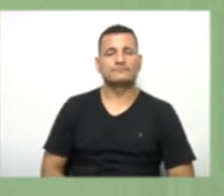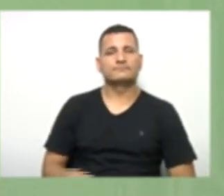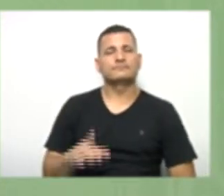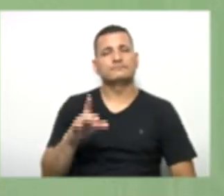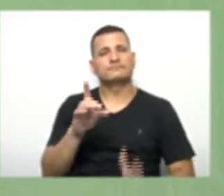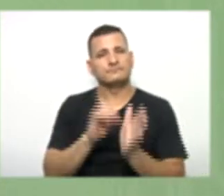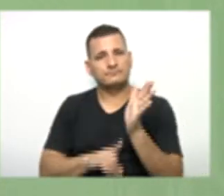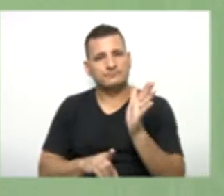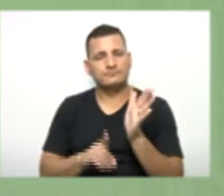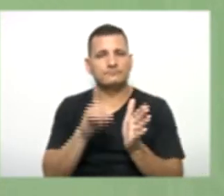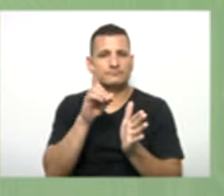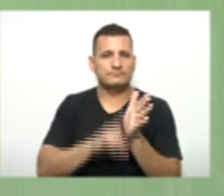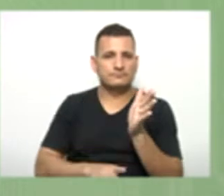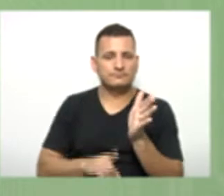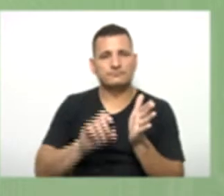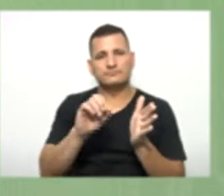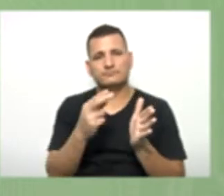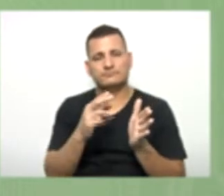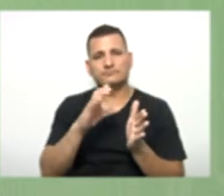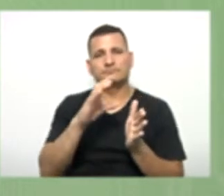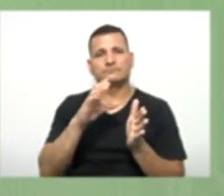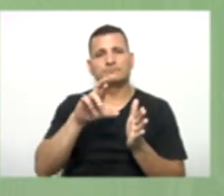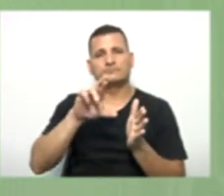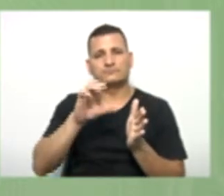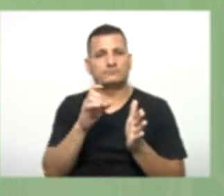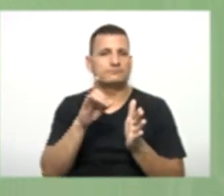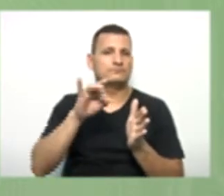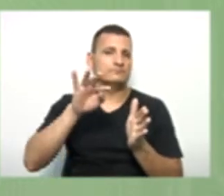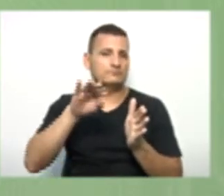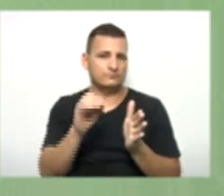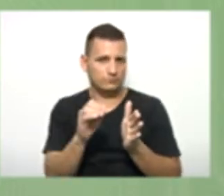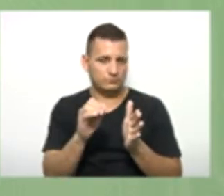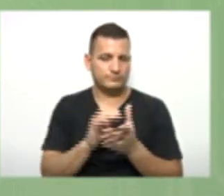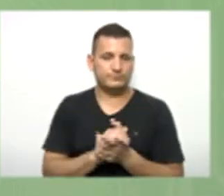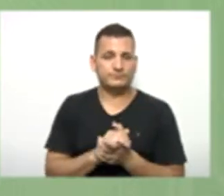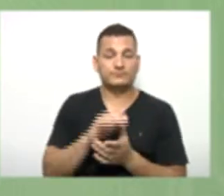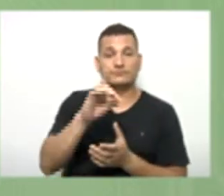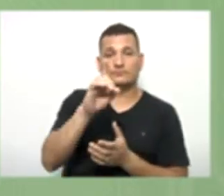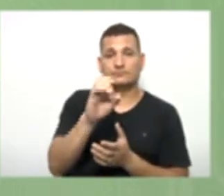Débito e crédito. As palavras débito e crédito,